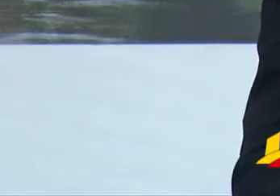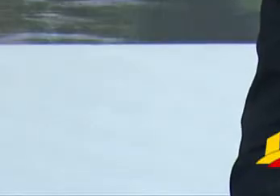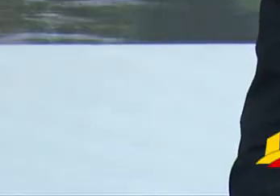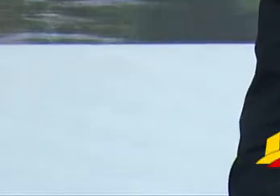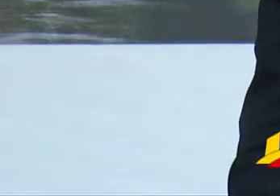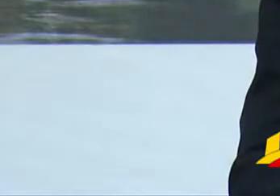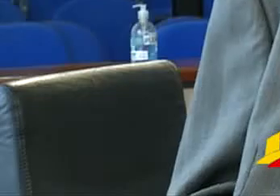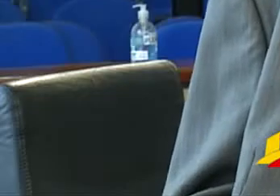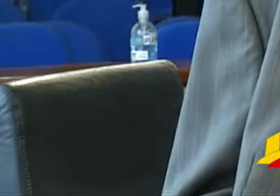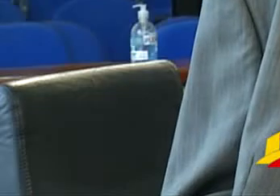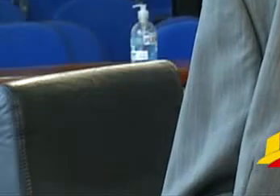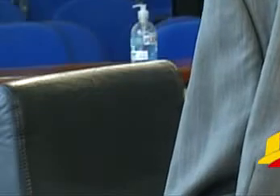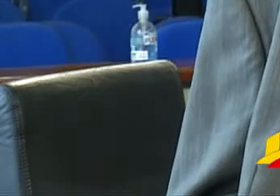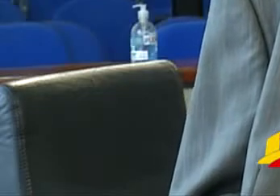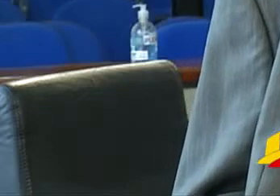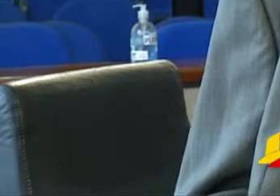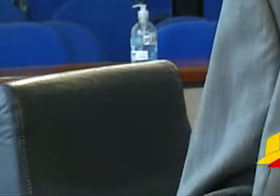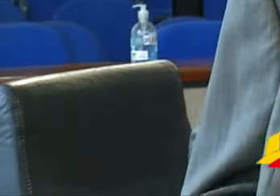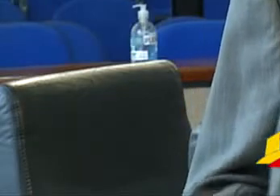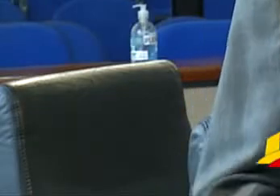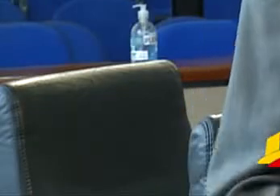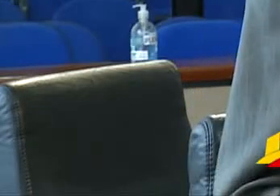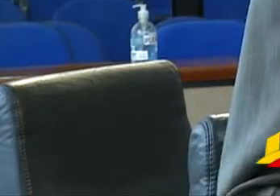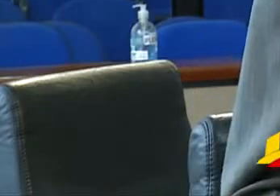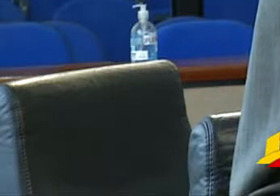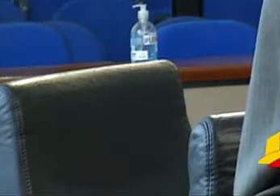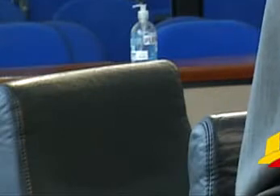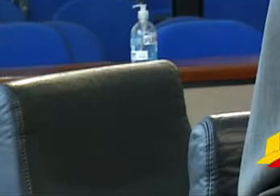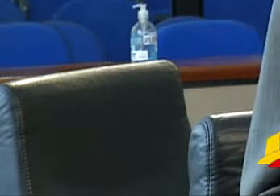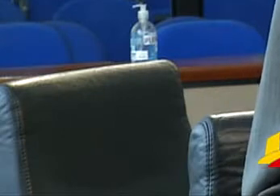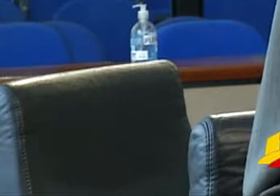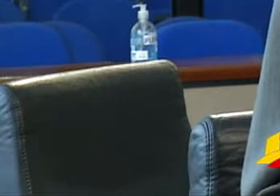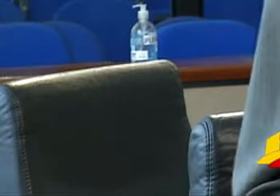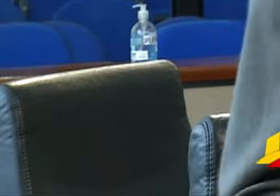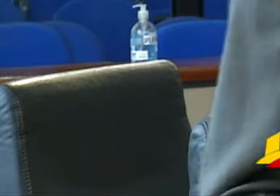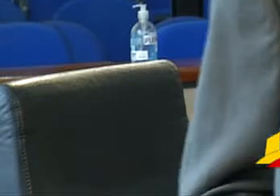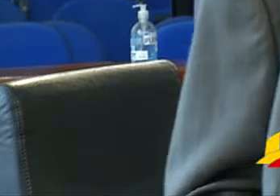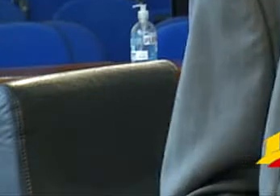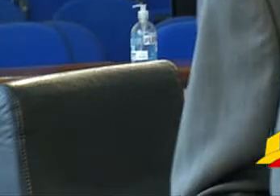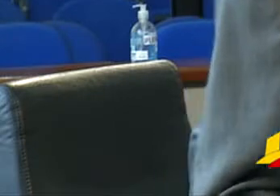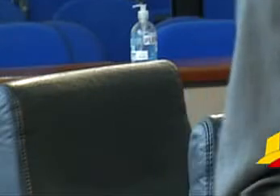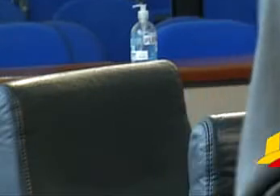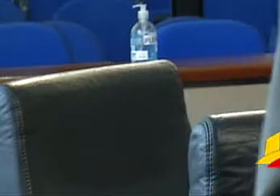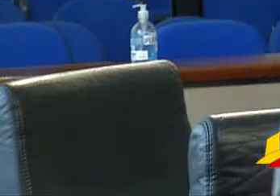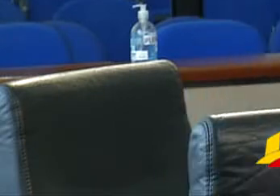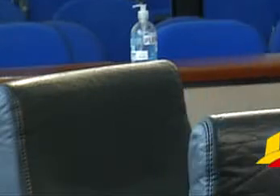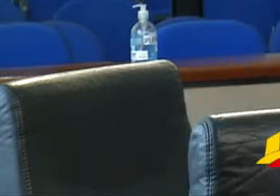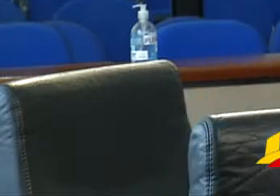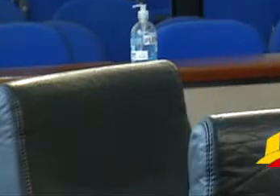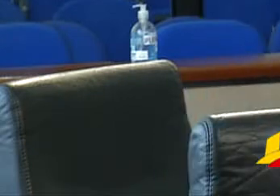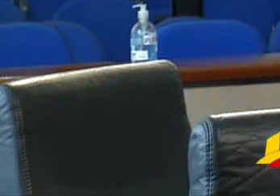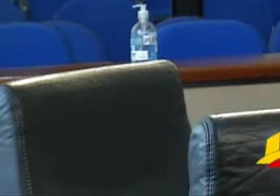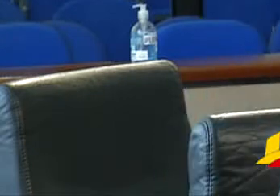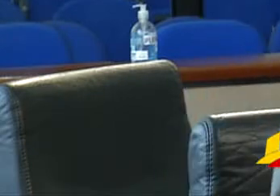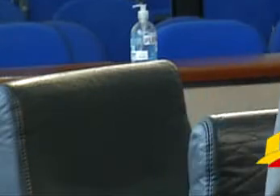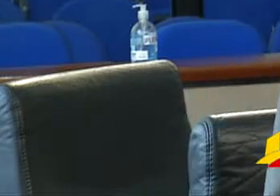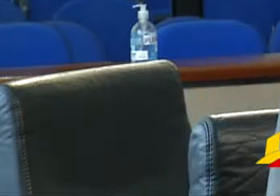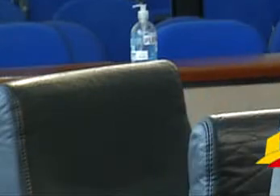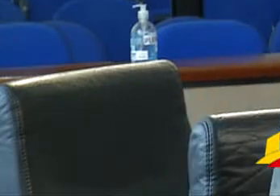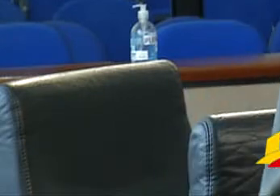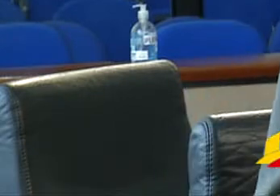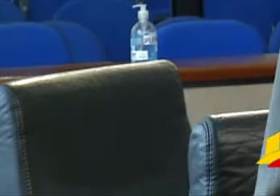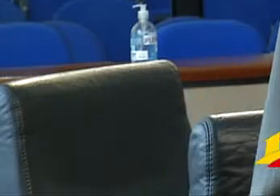nem enxergam o hidrômetro porque já é mínimo você entendeu então a pessoa Teve um dia de água